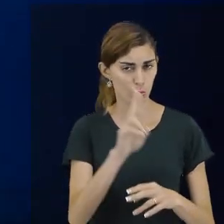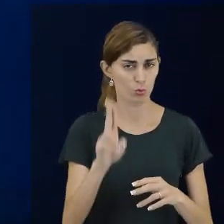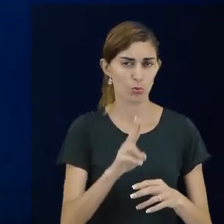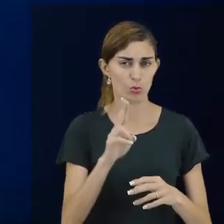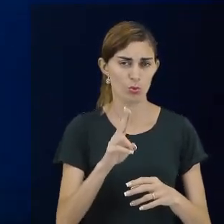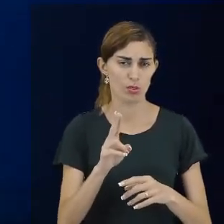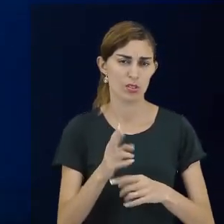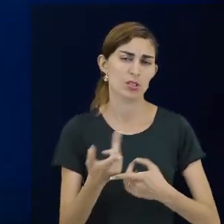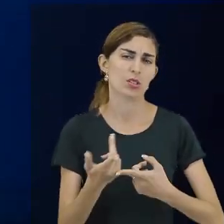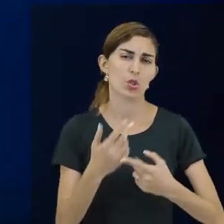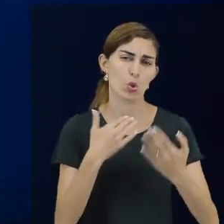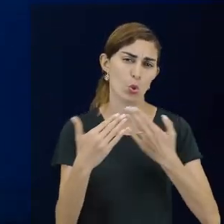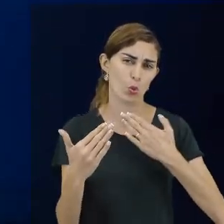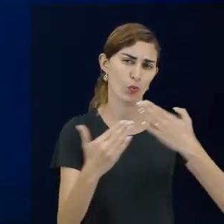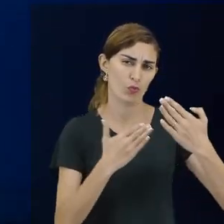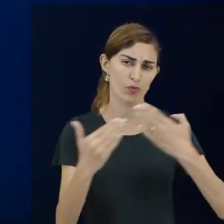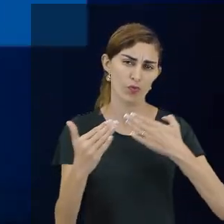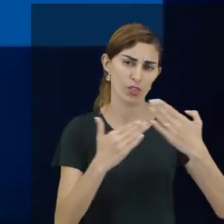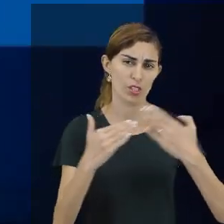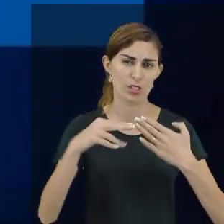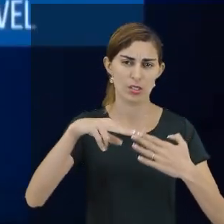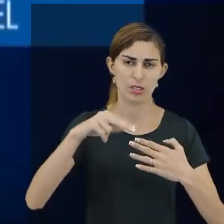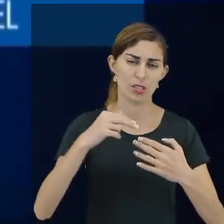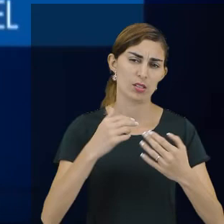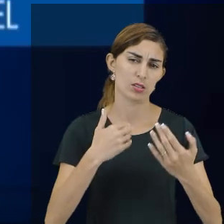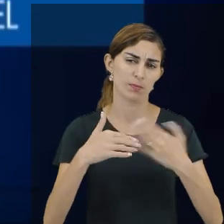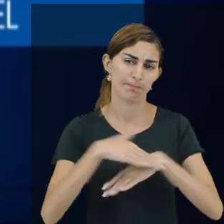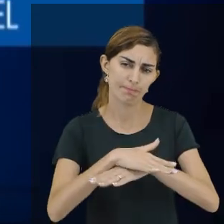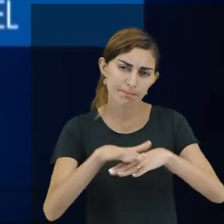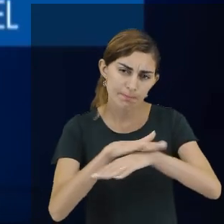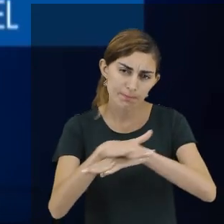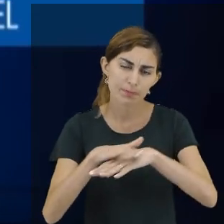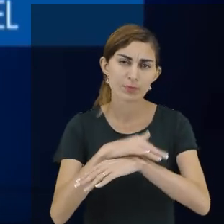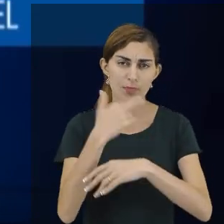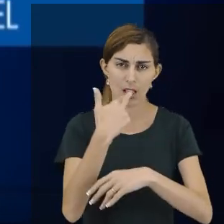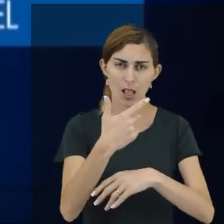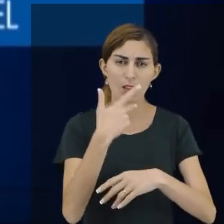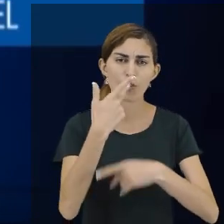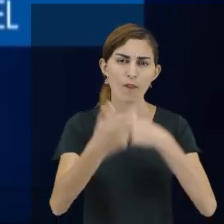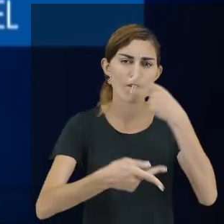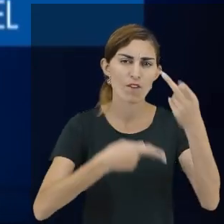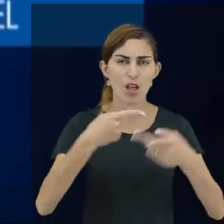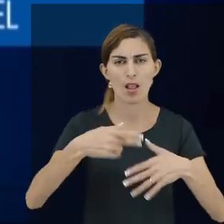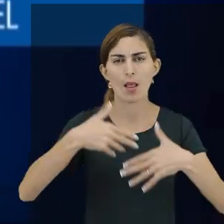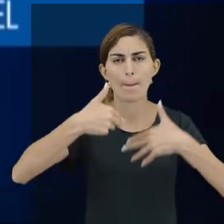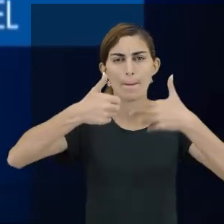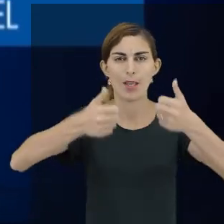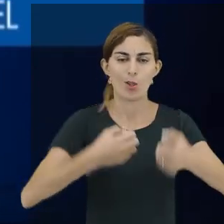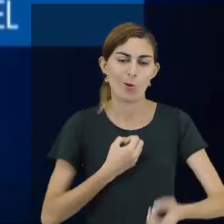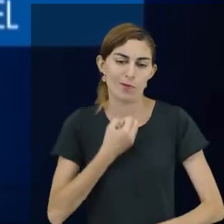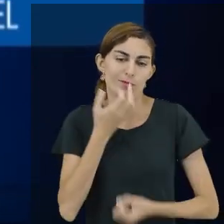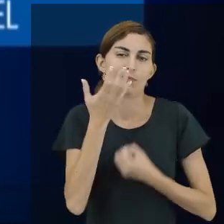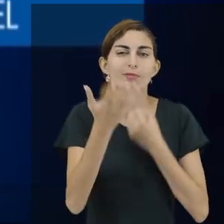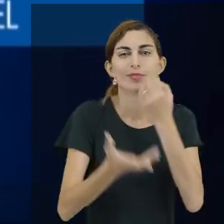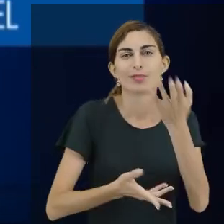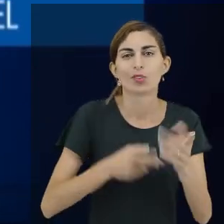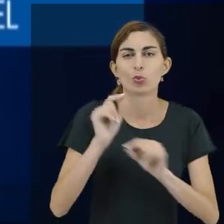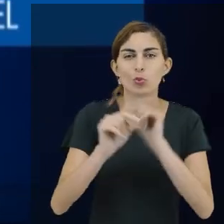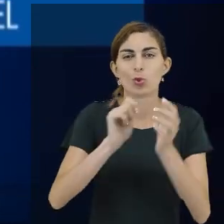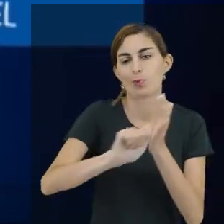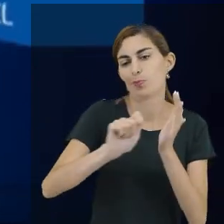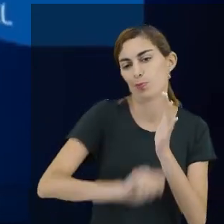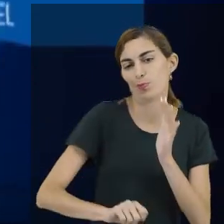Use narração em tom conversacional e amigável. Lembre-se que a língua falada é sempre mais espontânea que a língua